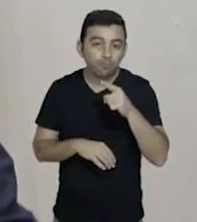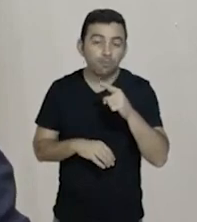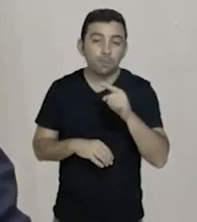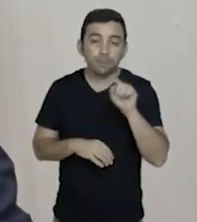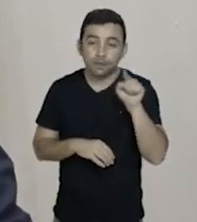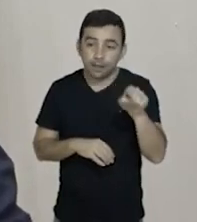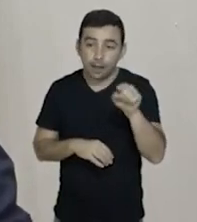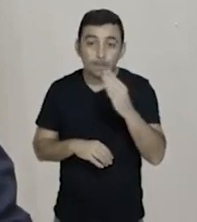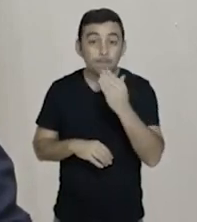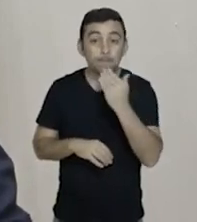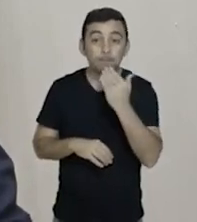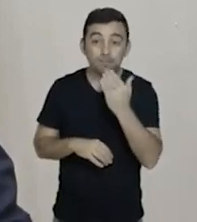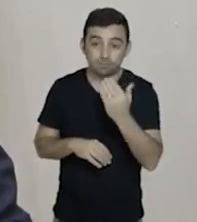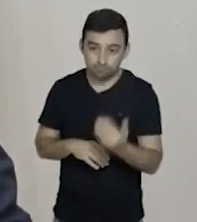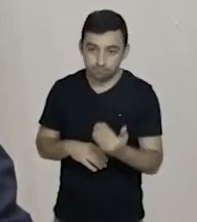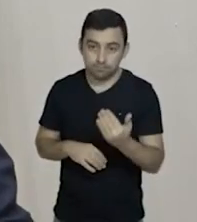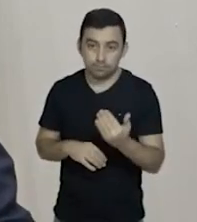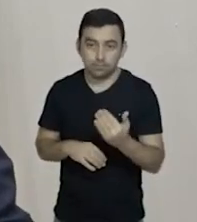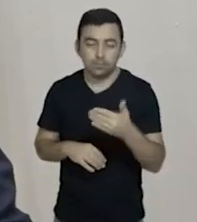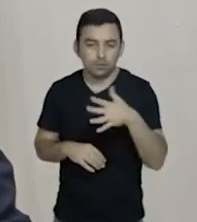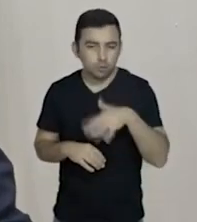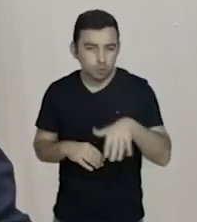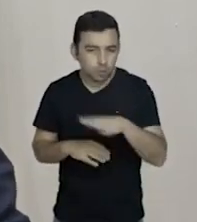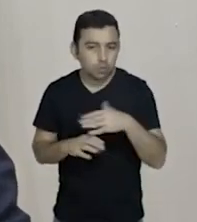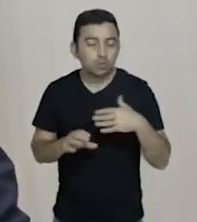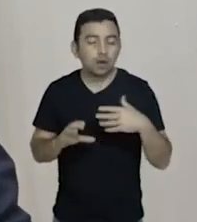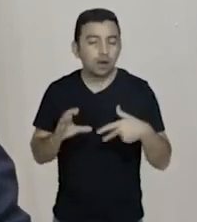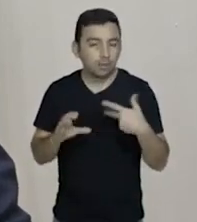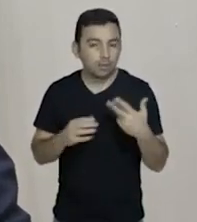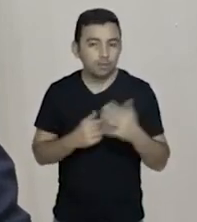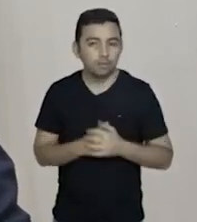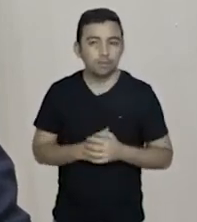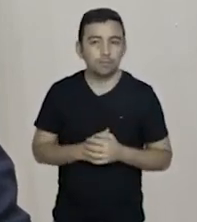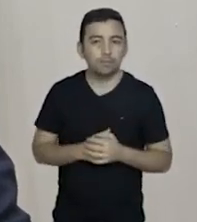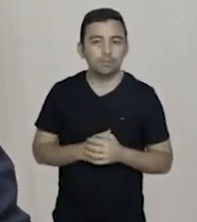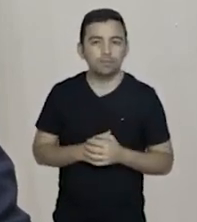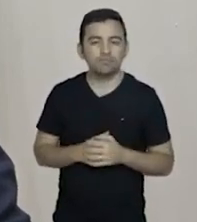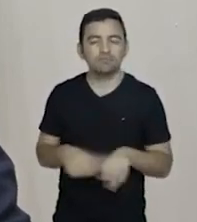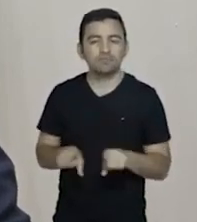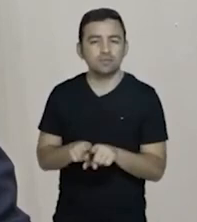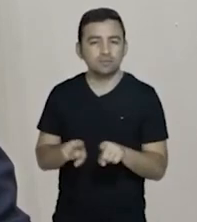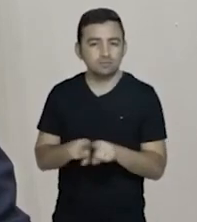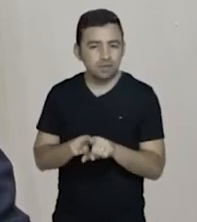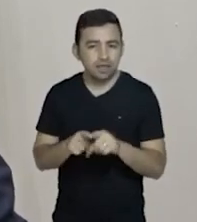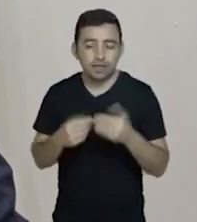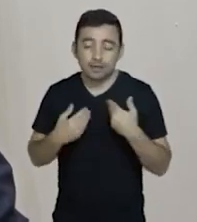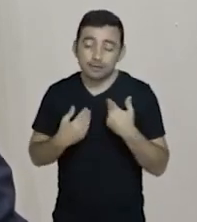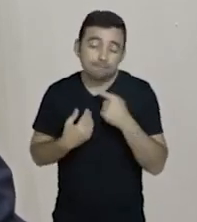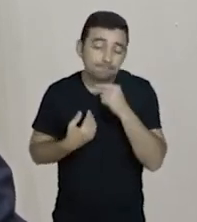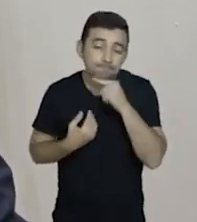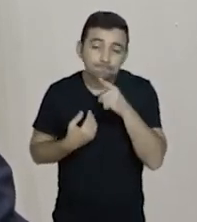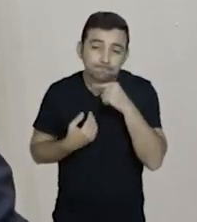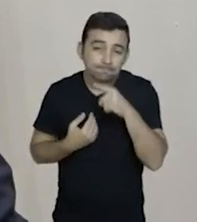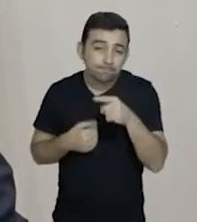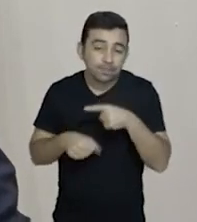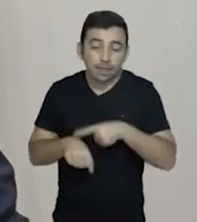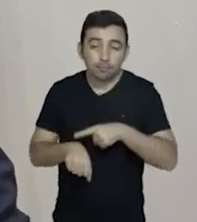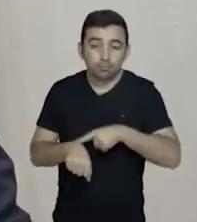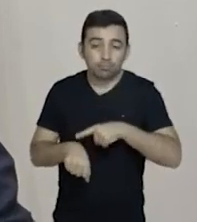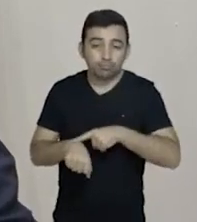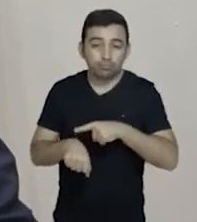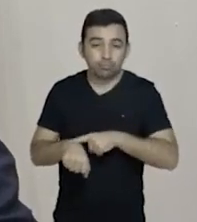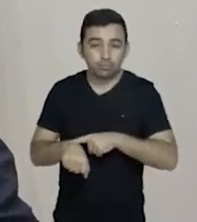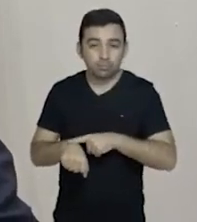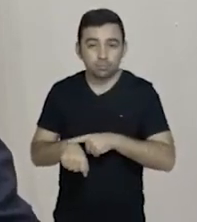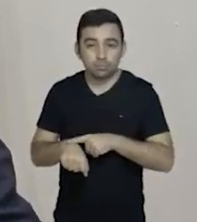pleiteado por aquela aquela câmara e também não tive oportunidade ainda tempo hábil para